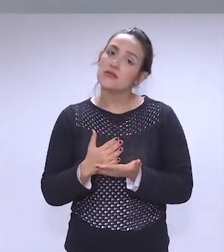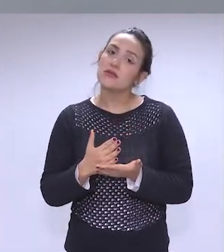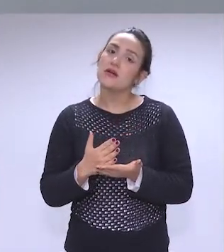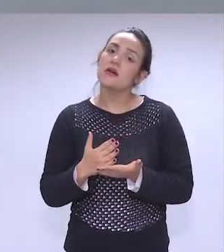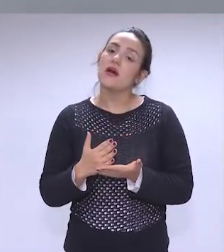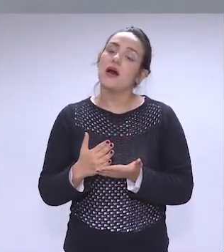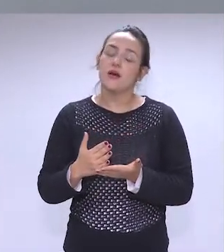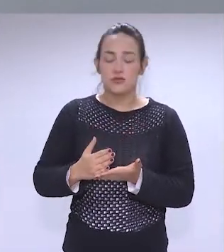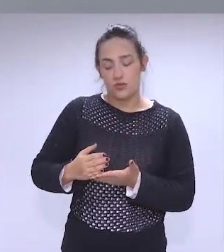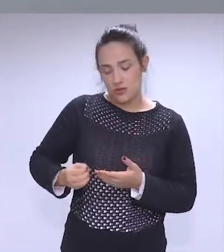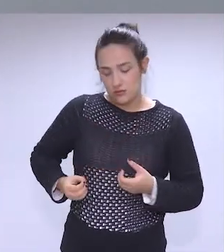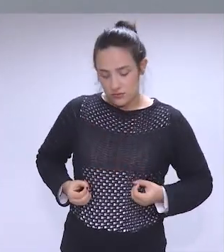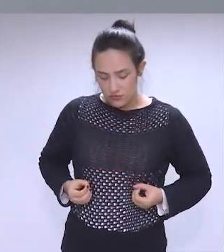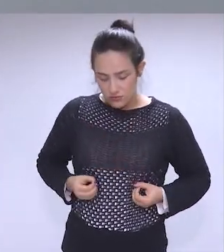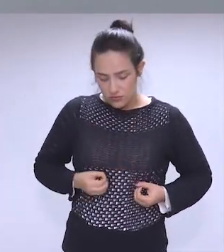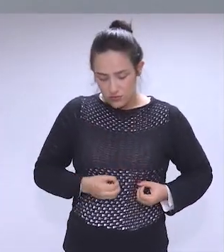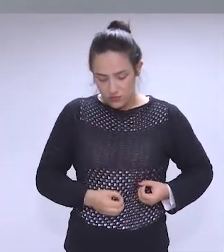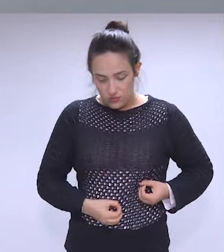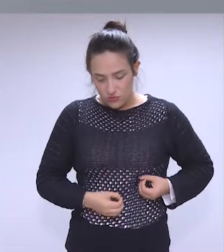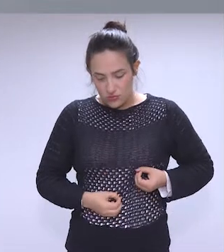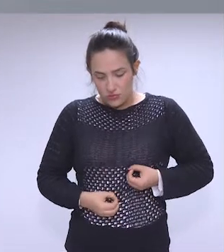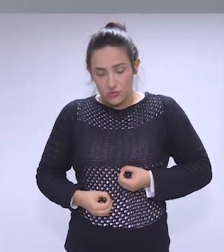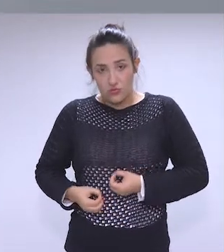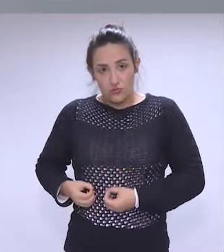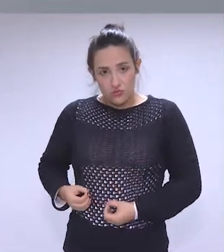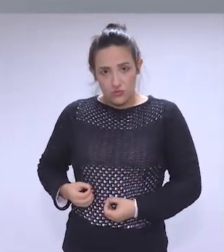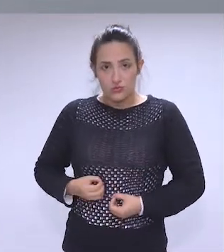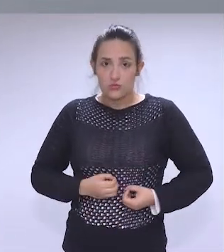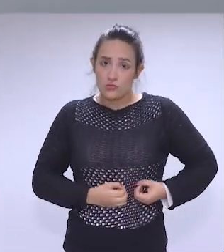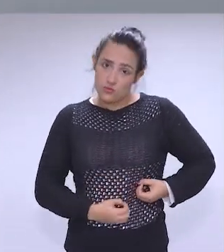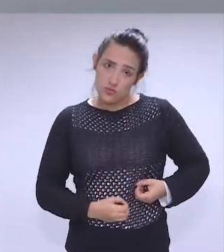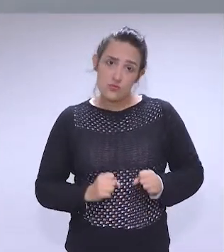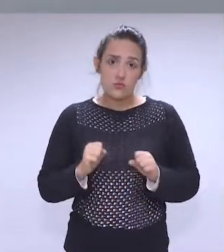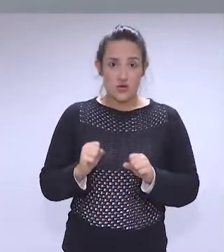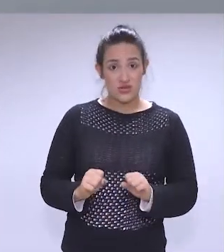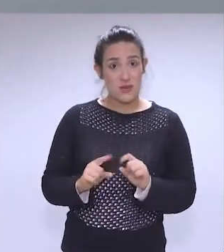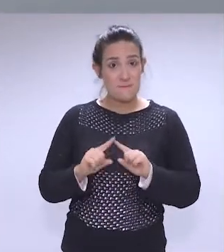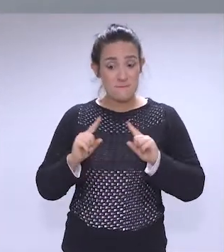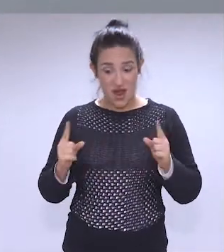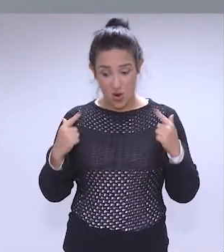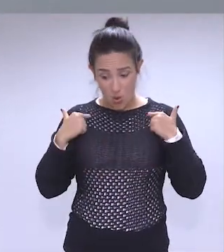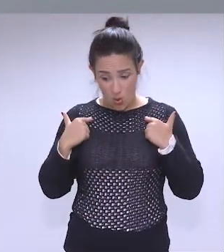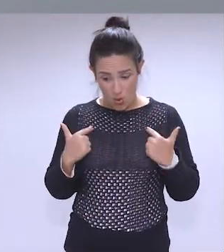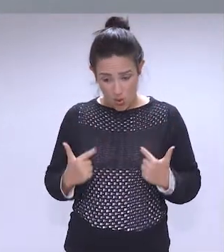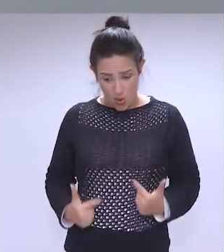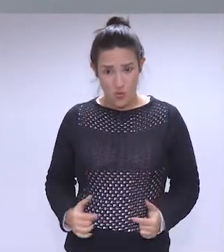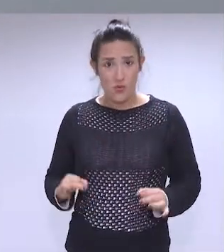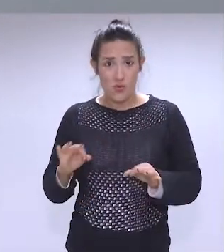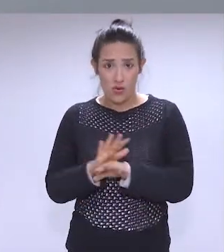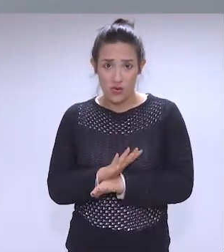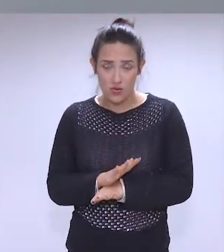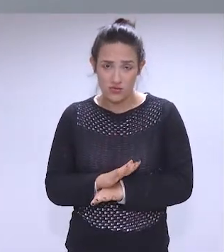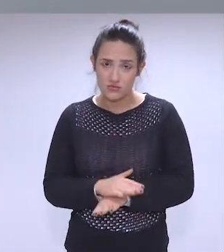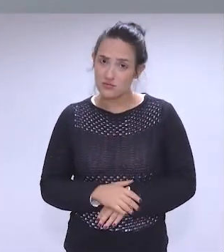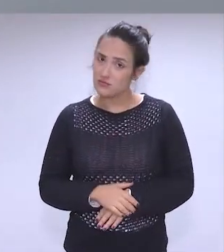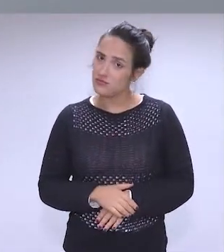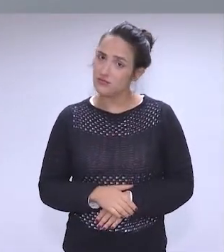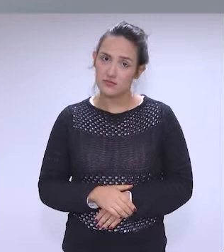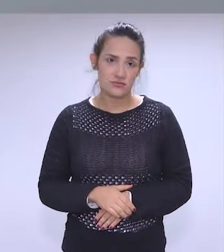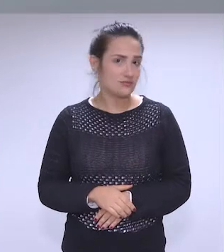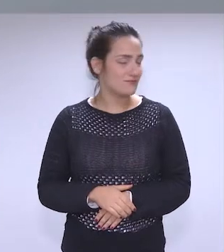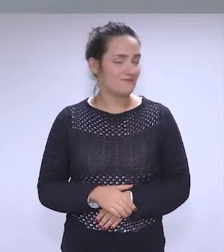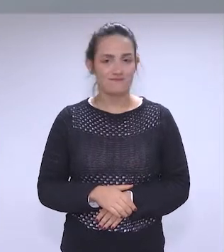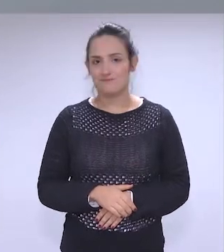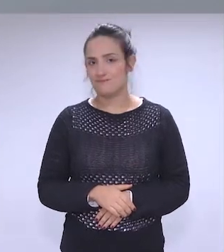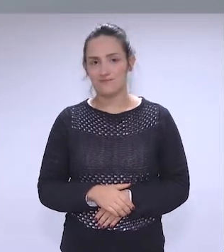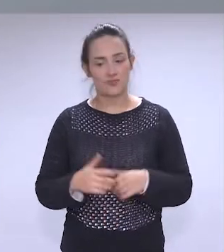ovulando, ou seja, liberando o óvulo que permite que ela engravide. Porém, o fato dela poder